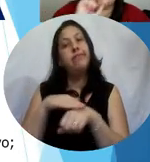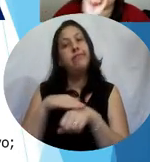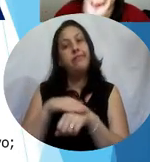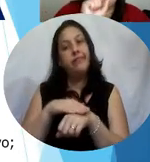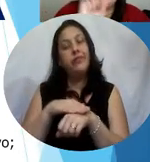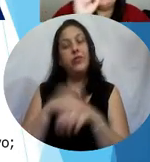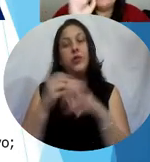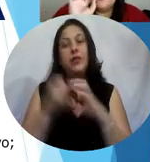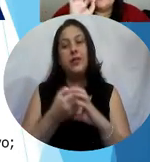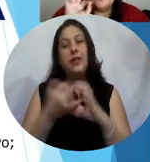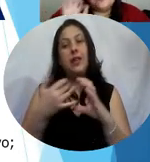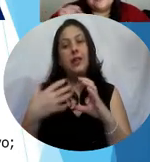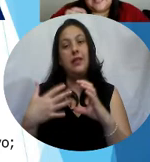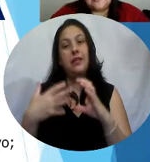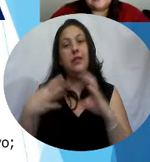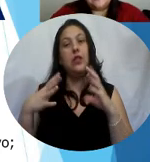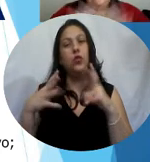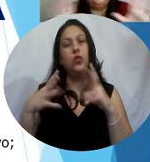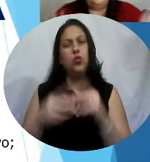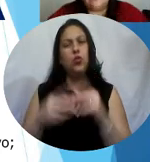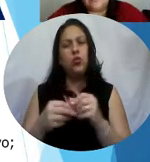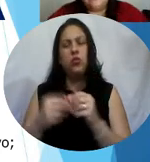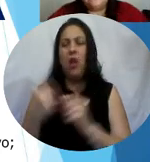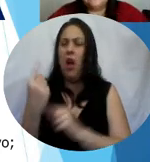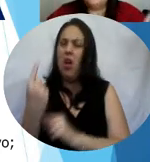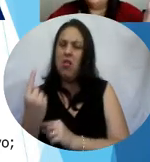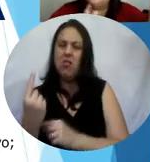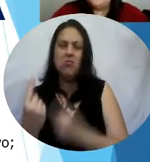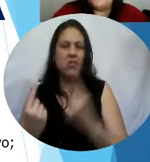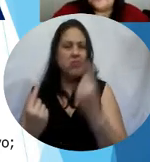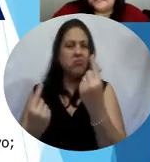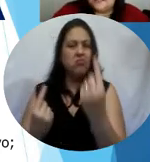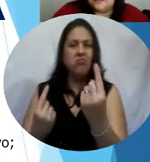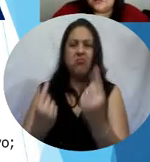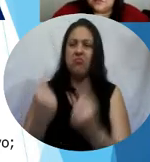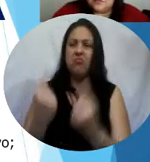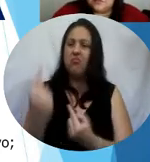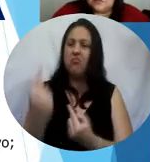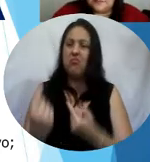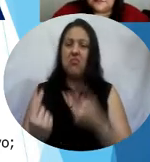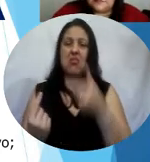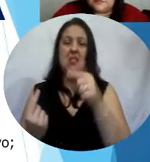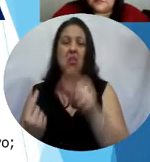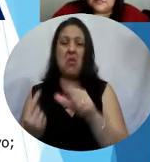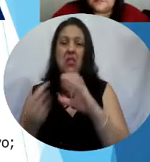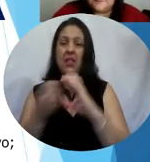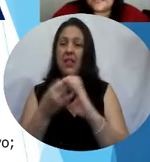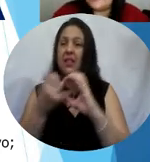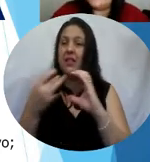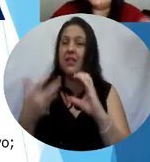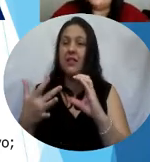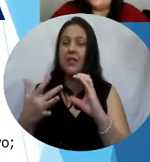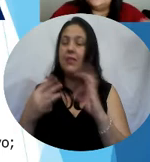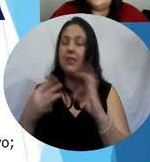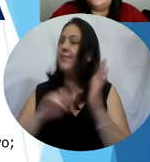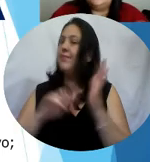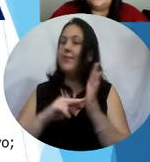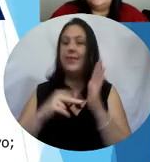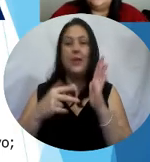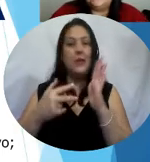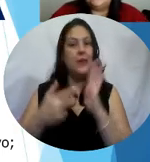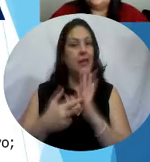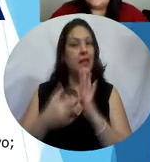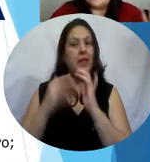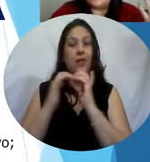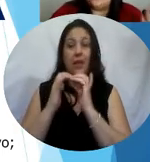anteriormente. Então, características dessa isoladas não representam o transtorno do espectro do autismo. Elas podem também